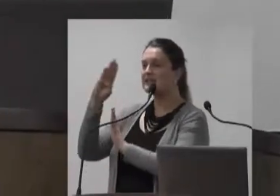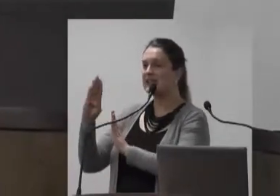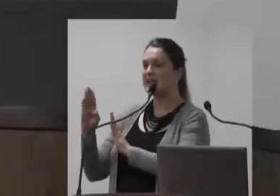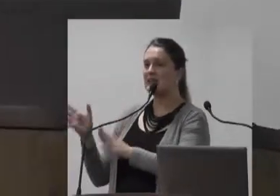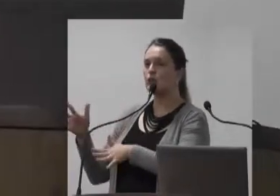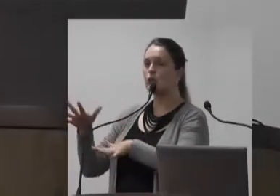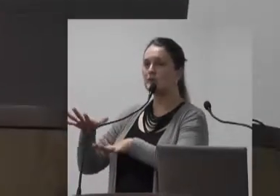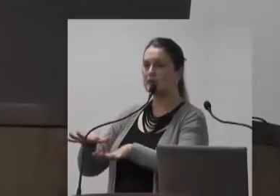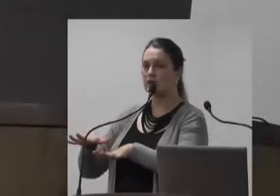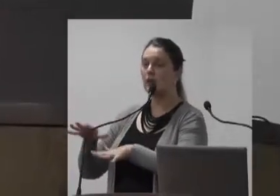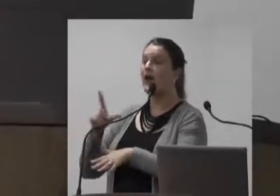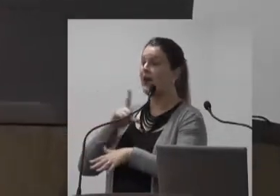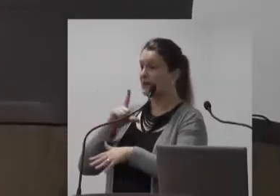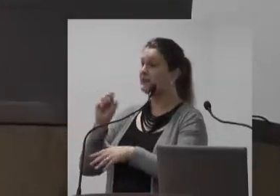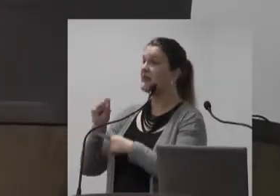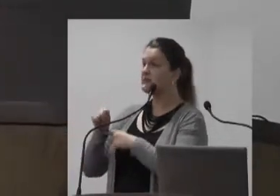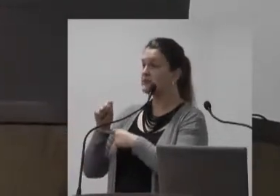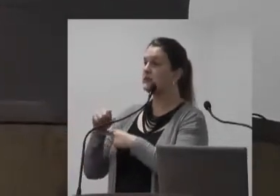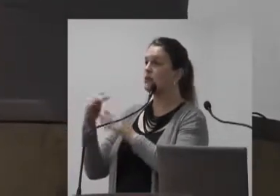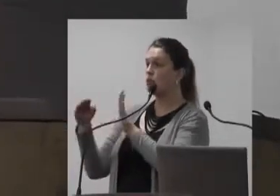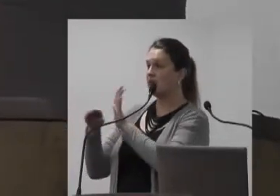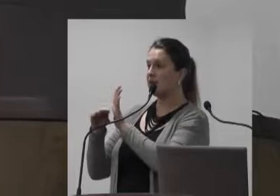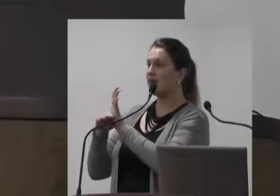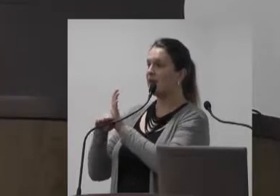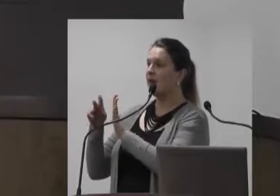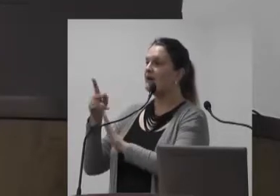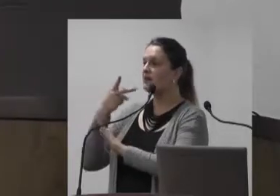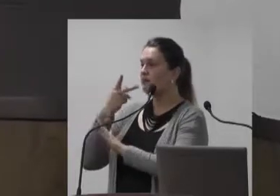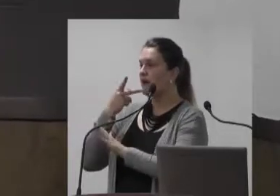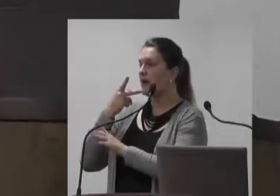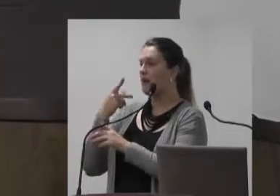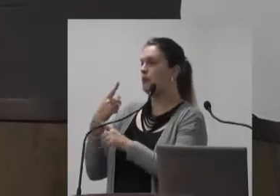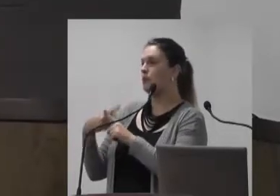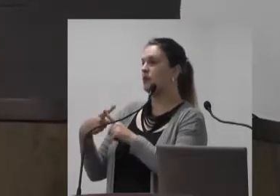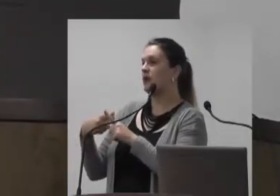Lei Brasileira de Inclusão, ela tem sim um item